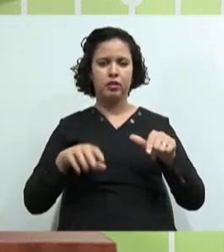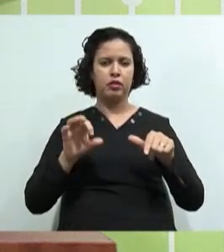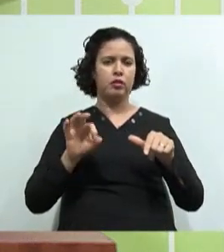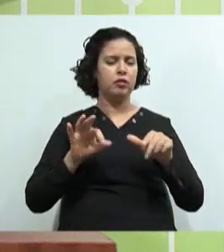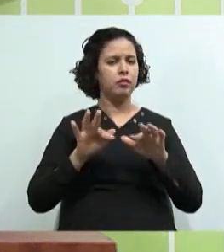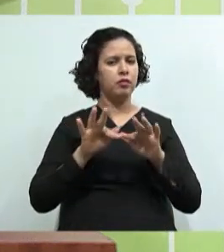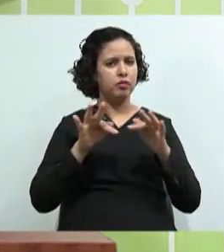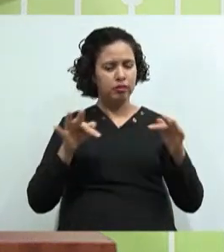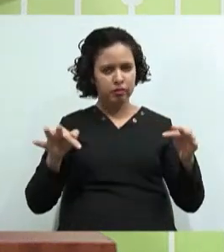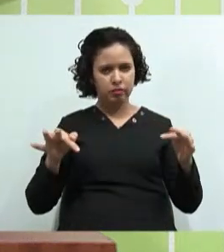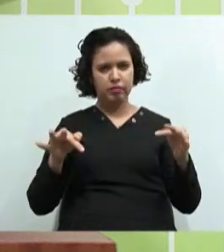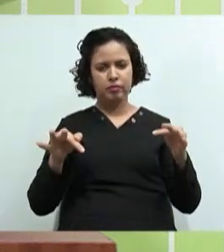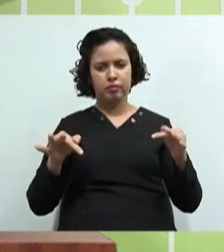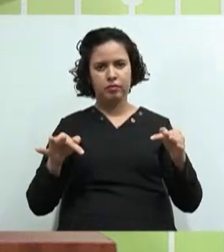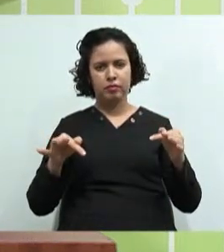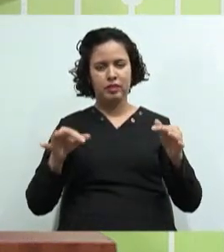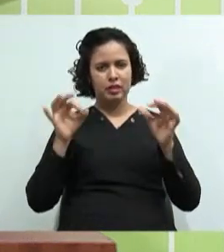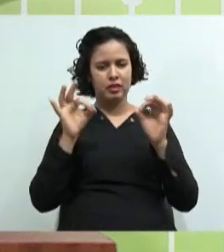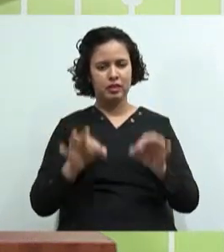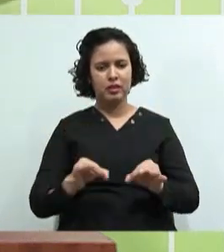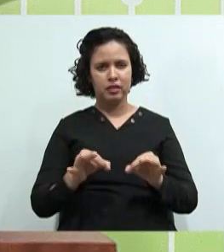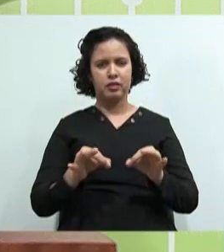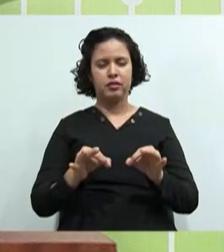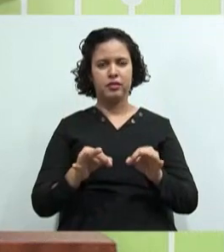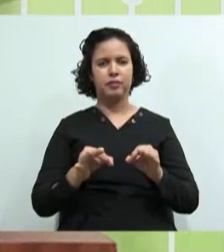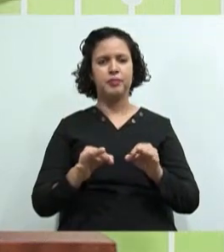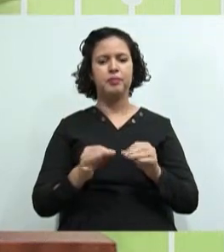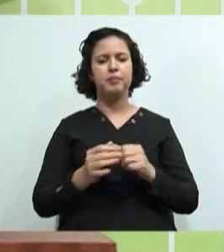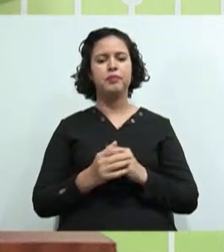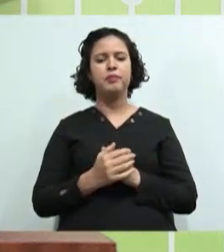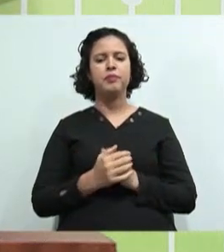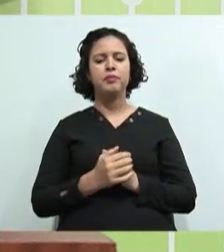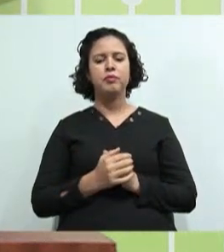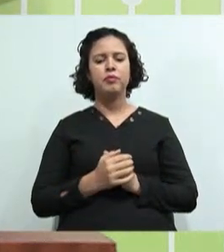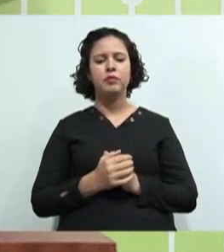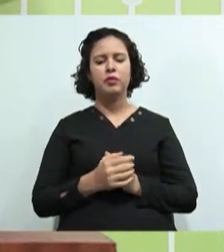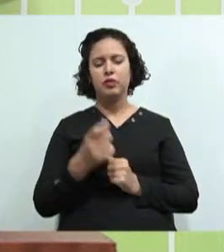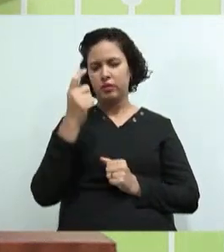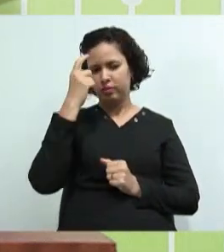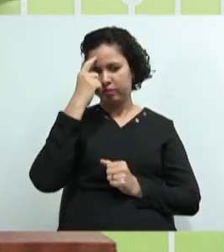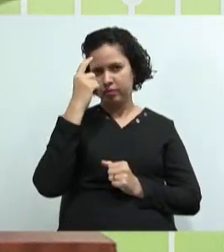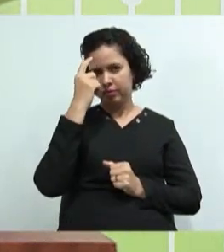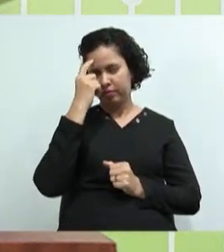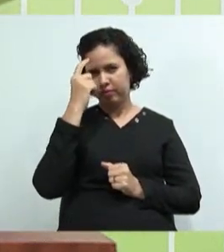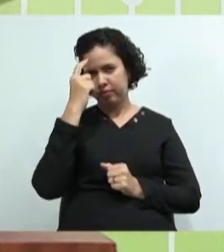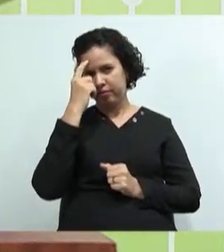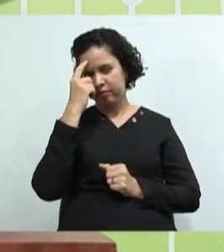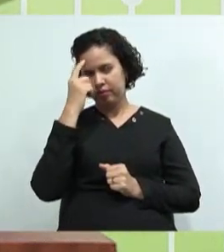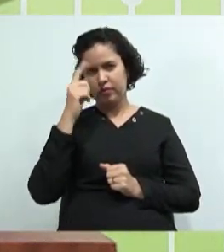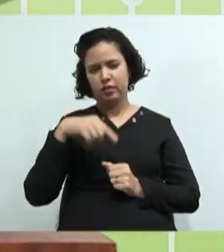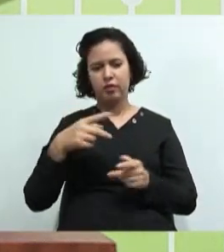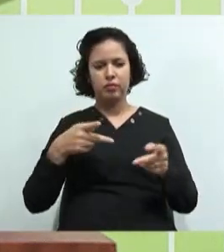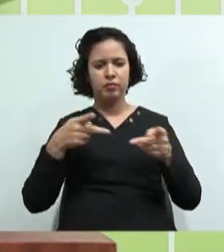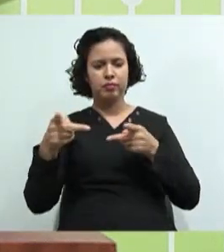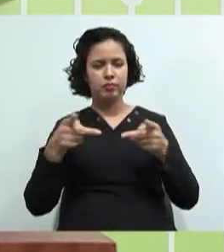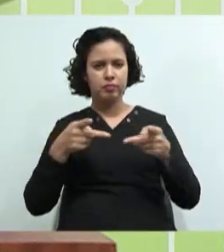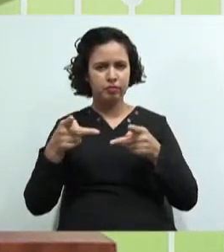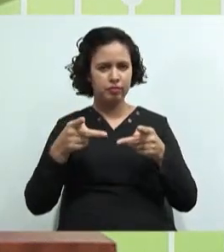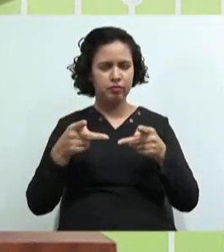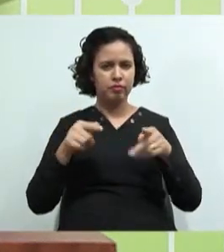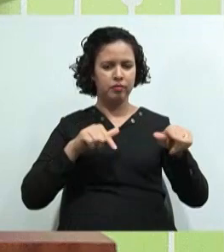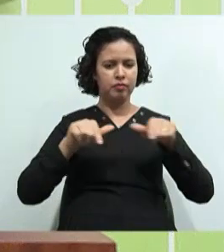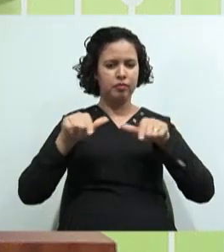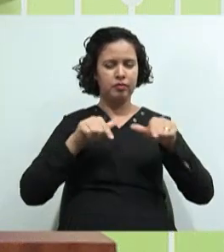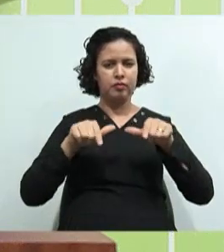né? Já ouvido falar nisso? Já, com certeza, tá? E aí você pensa, nossa, é um plano de ação que não vai